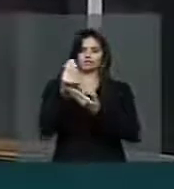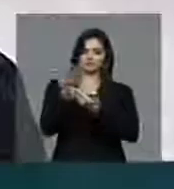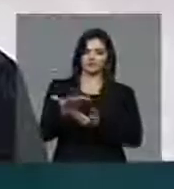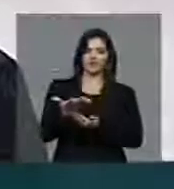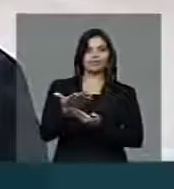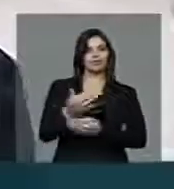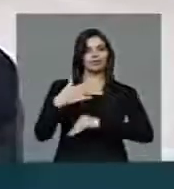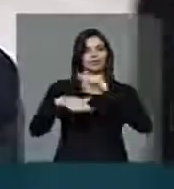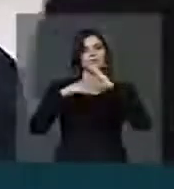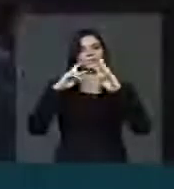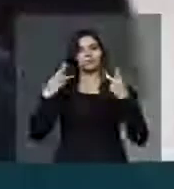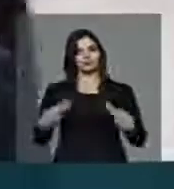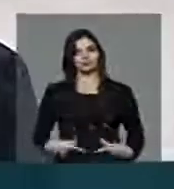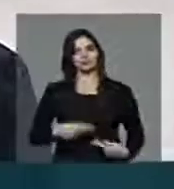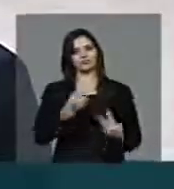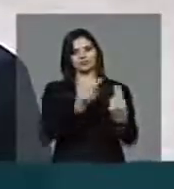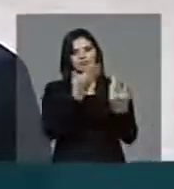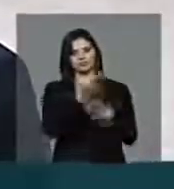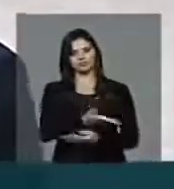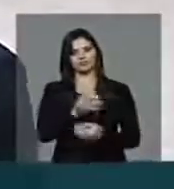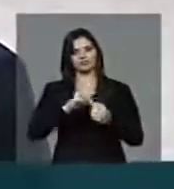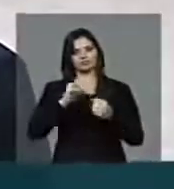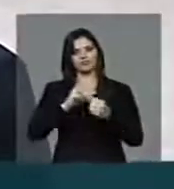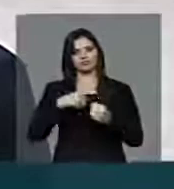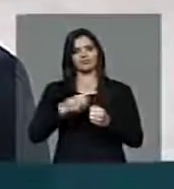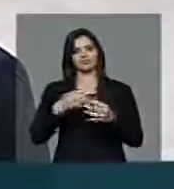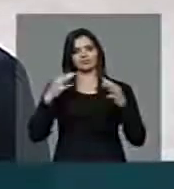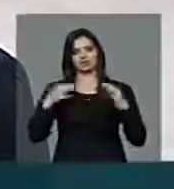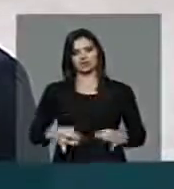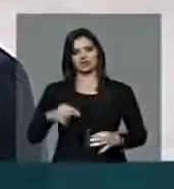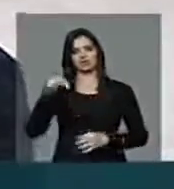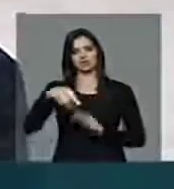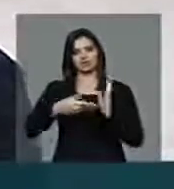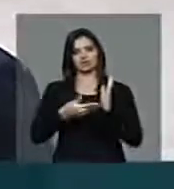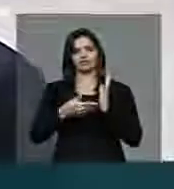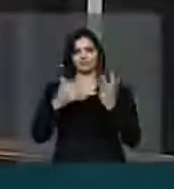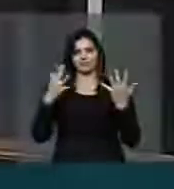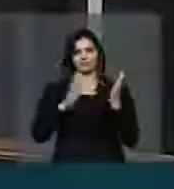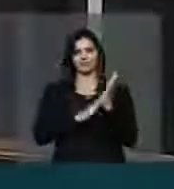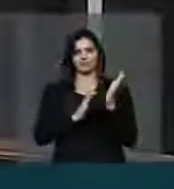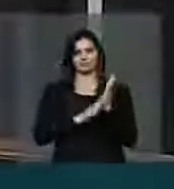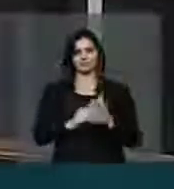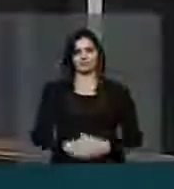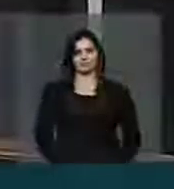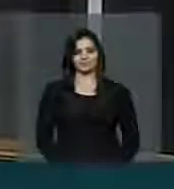uma nova humanidade, o que Vossa Excelência faz com muita dignidade nesta casa. Parabéns. Obrigada.